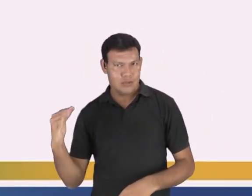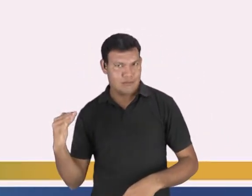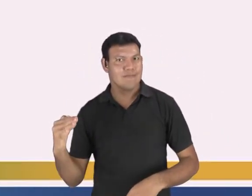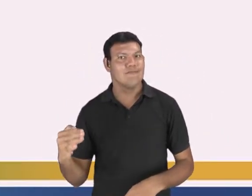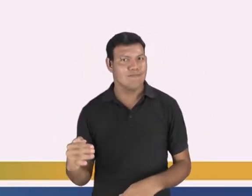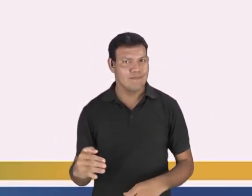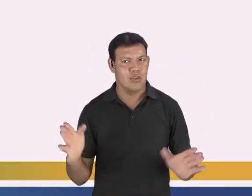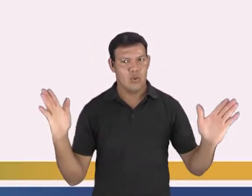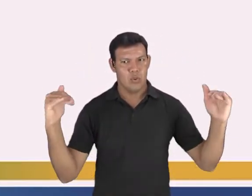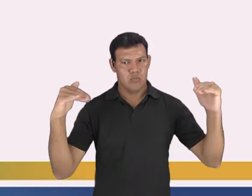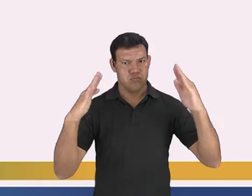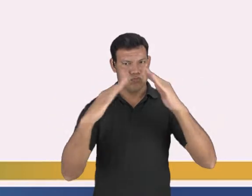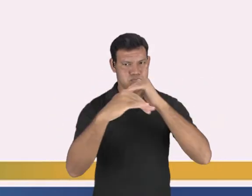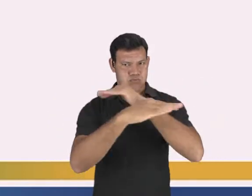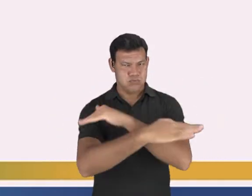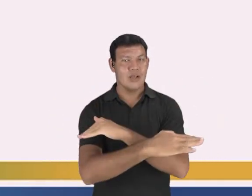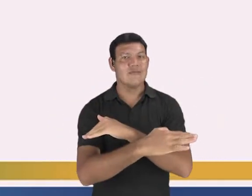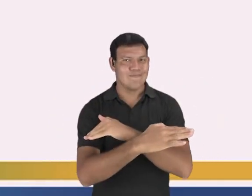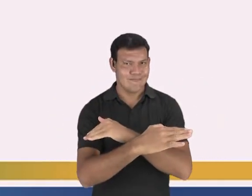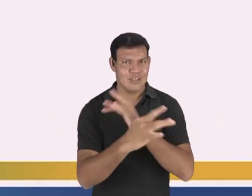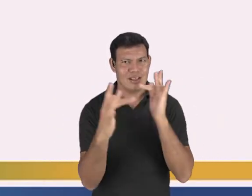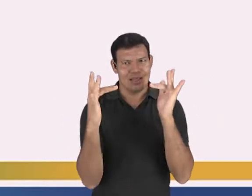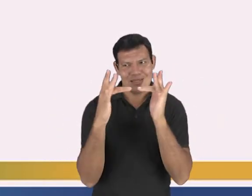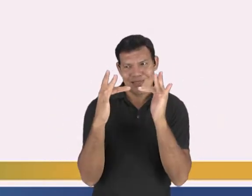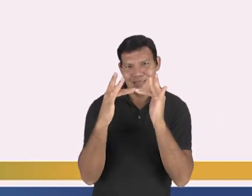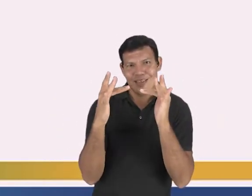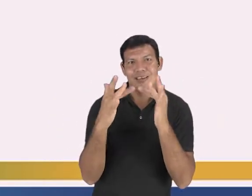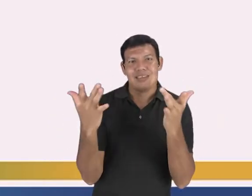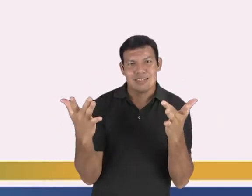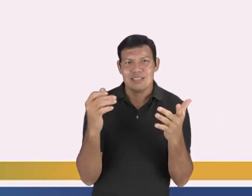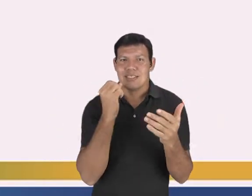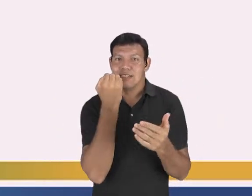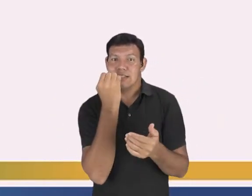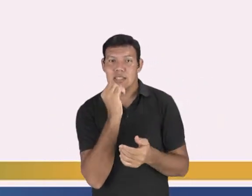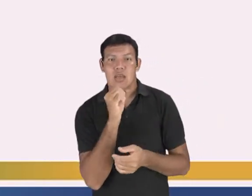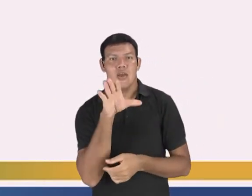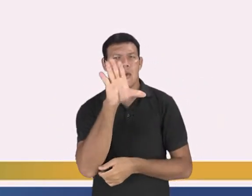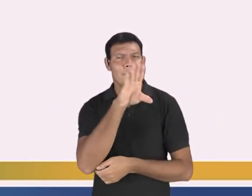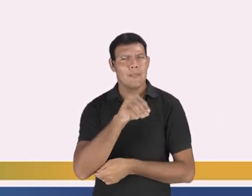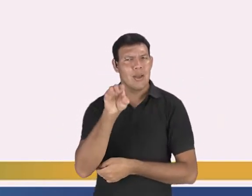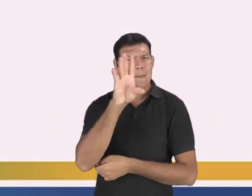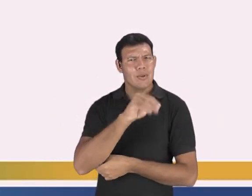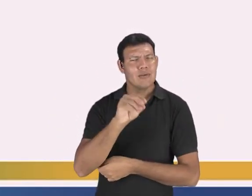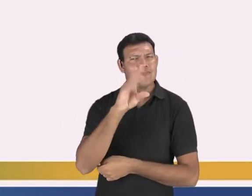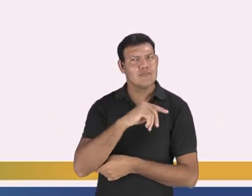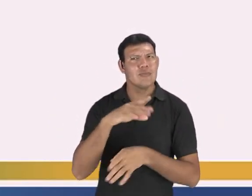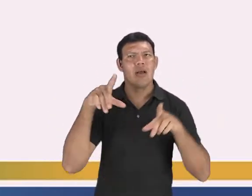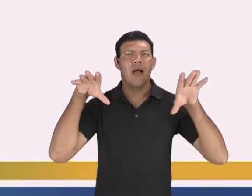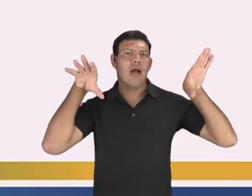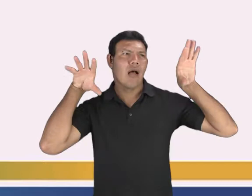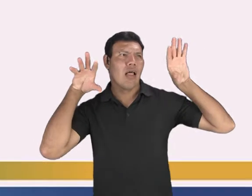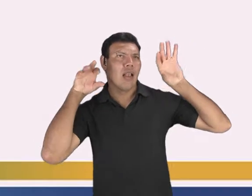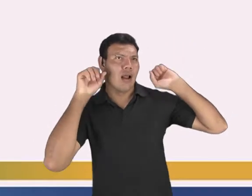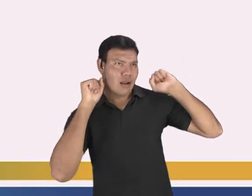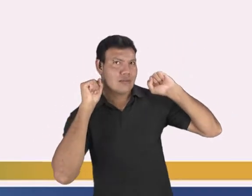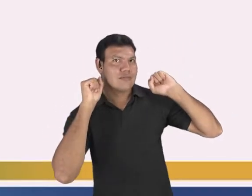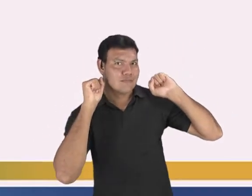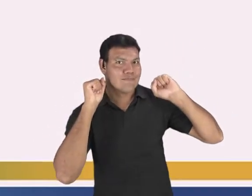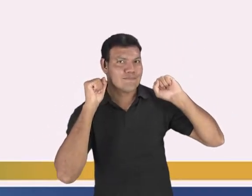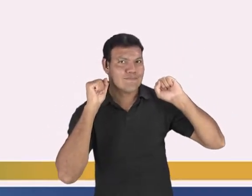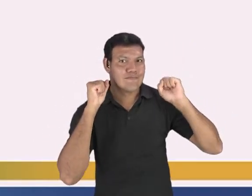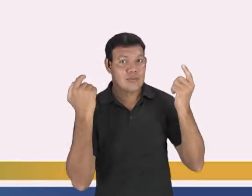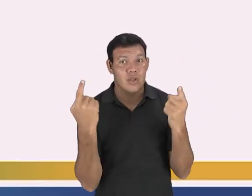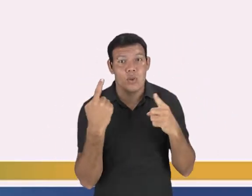corpos entram em choque, em contato. Então, quando eu estou falando aqui com você, você está me ouvindo porque na